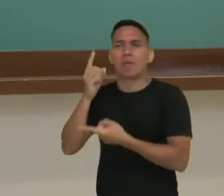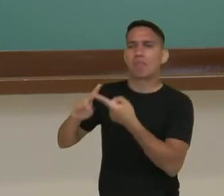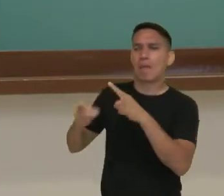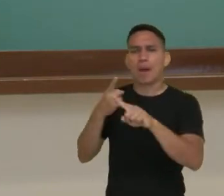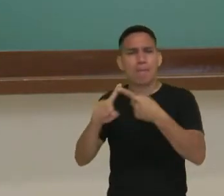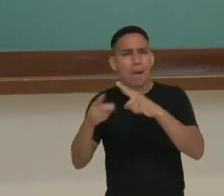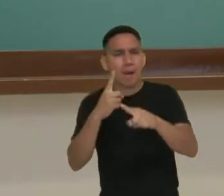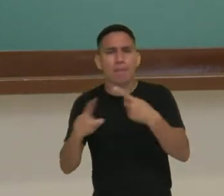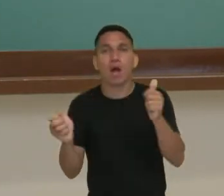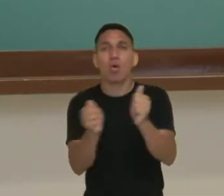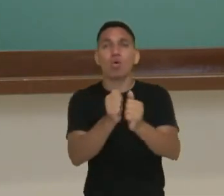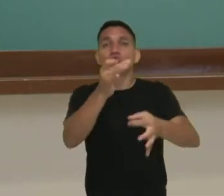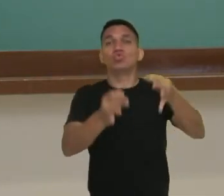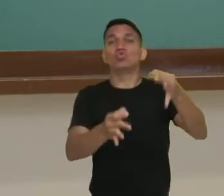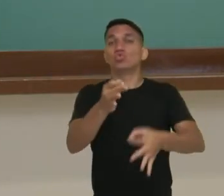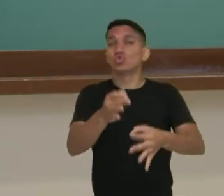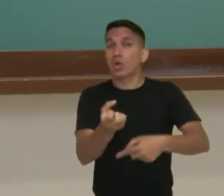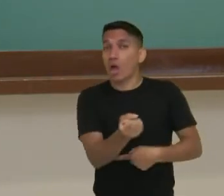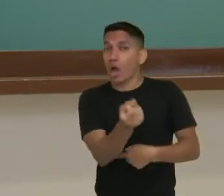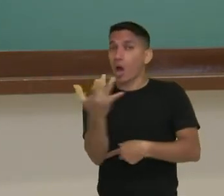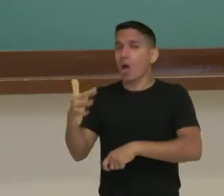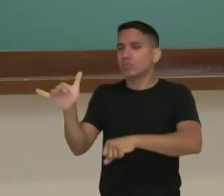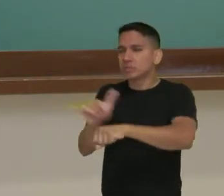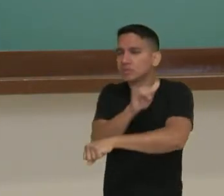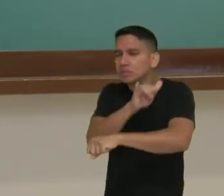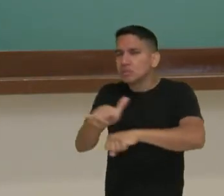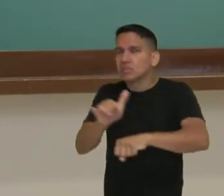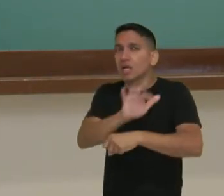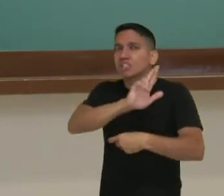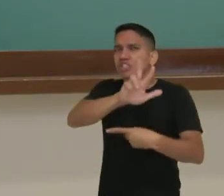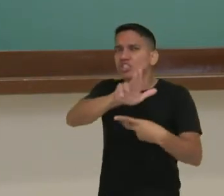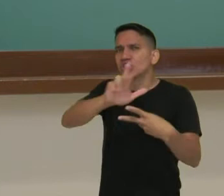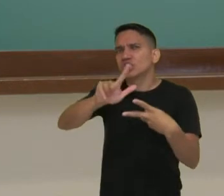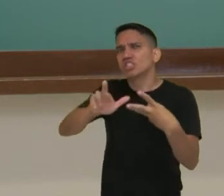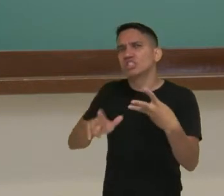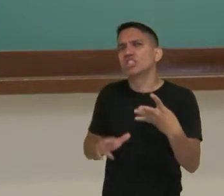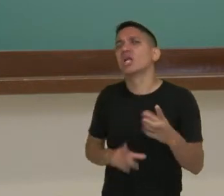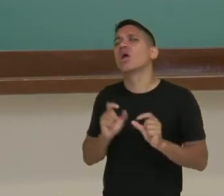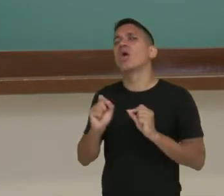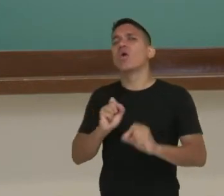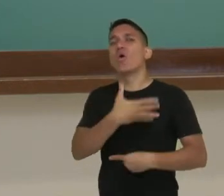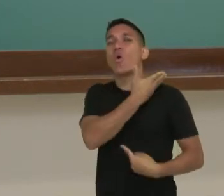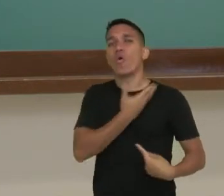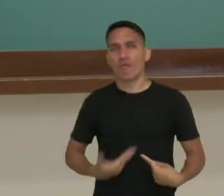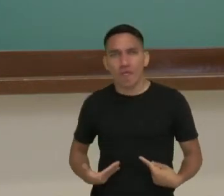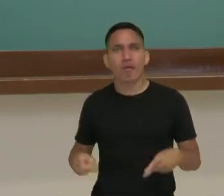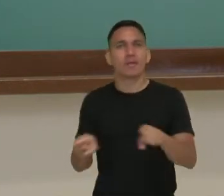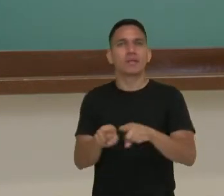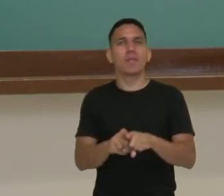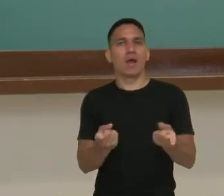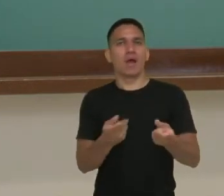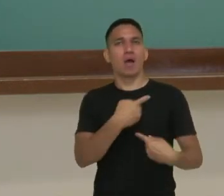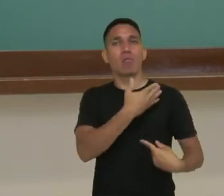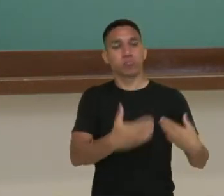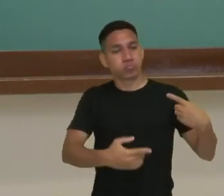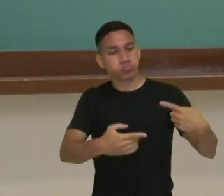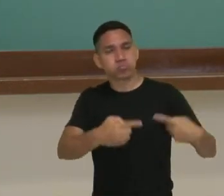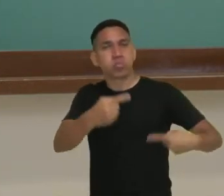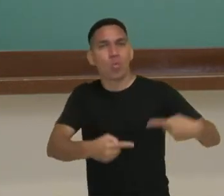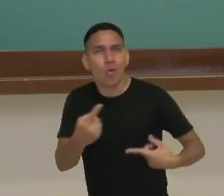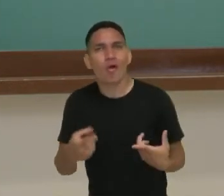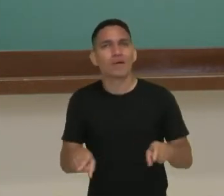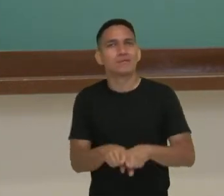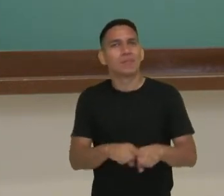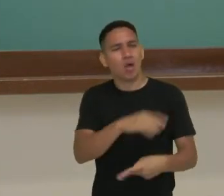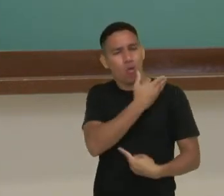à justiça algumas maneiras diferentes de governo, de política, de atuação dentro da política,